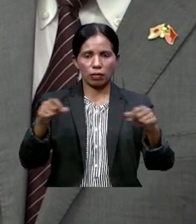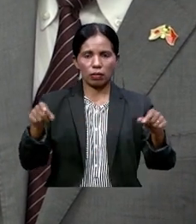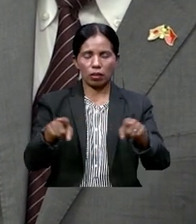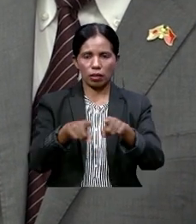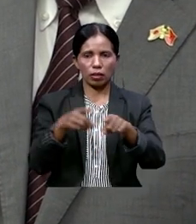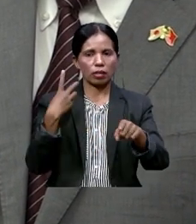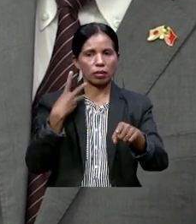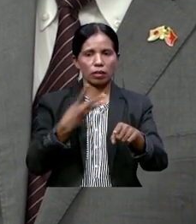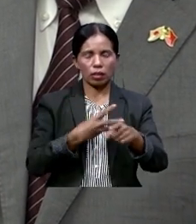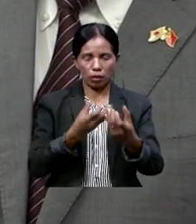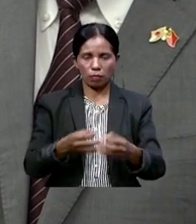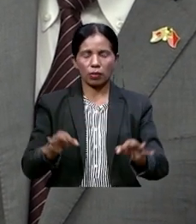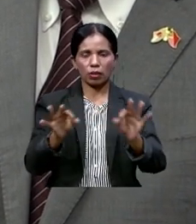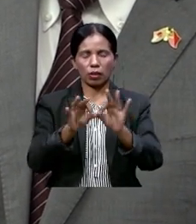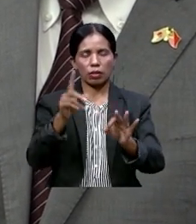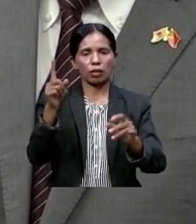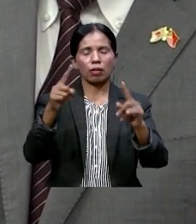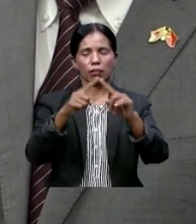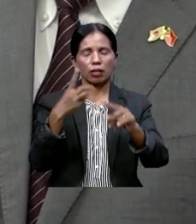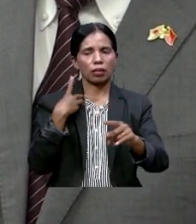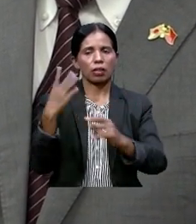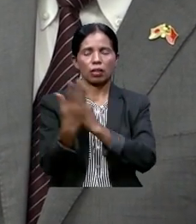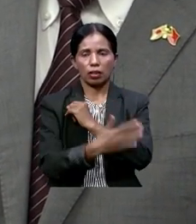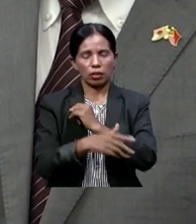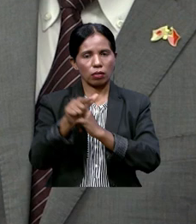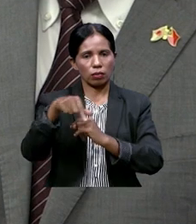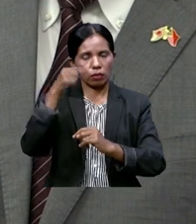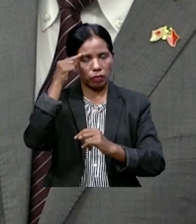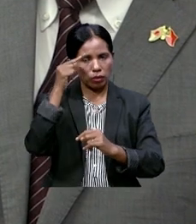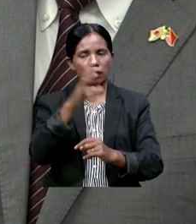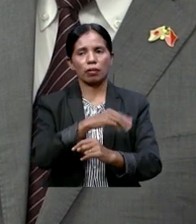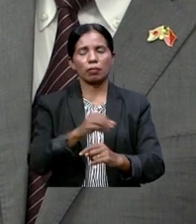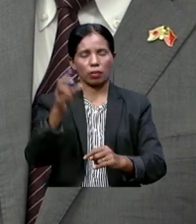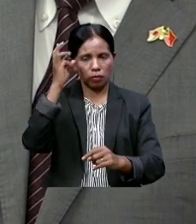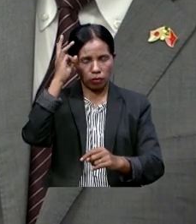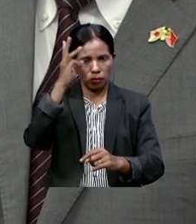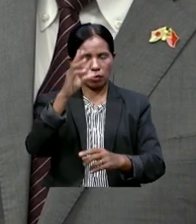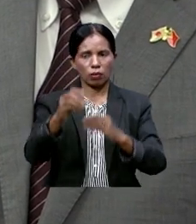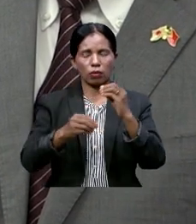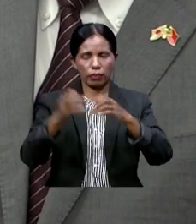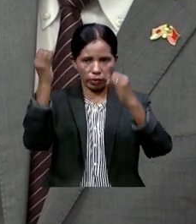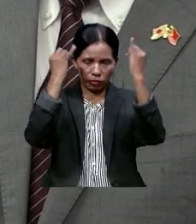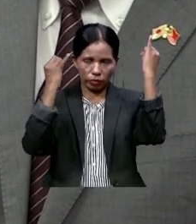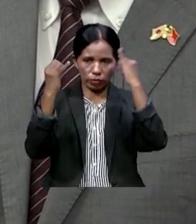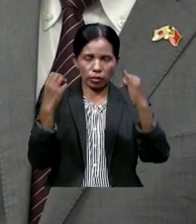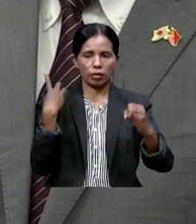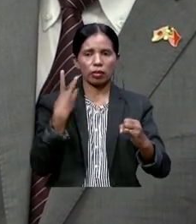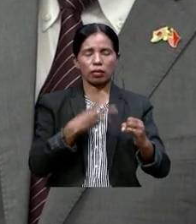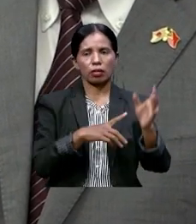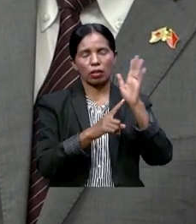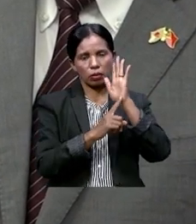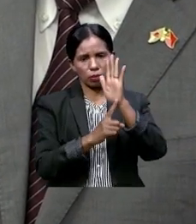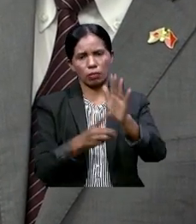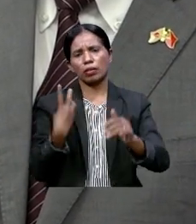dua dor importante da mai ita nia governo mas preocupa o informasio sira nebe makita informa bai